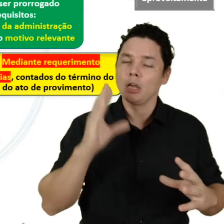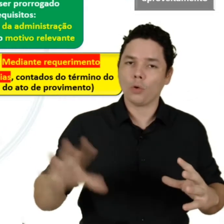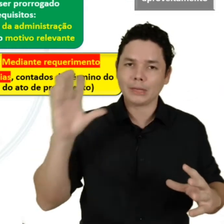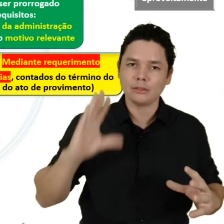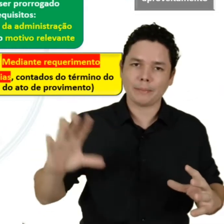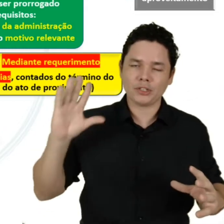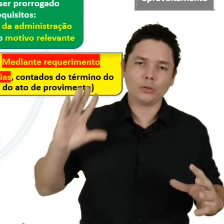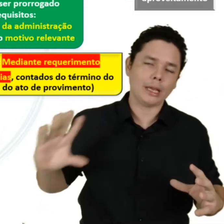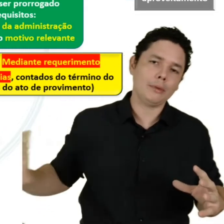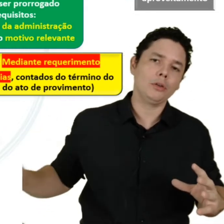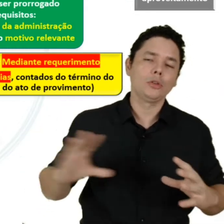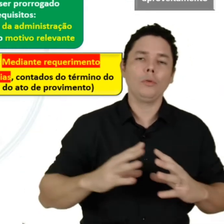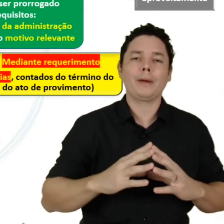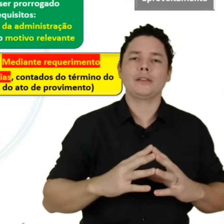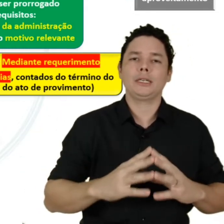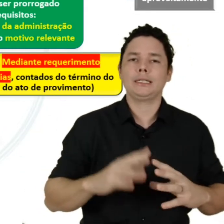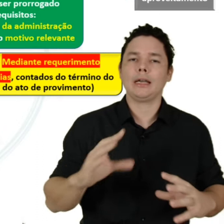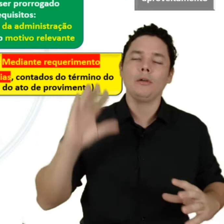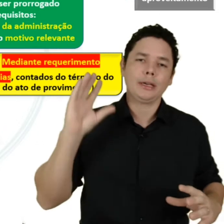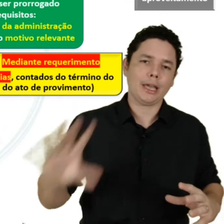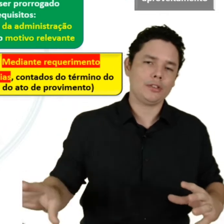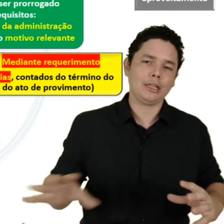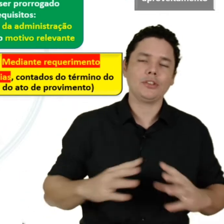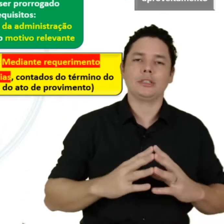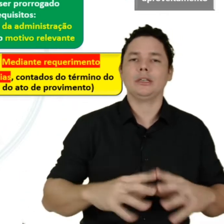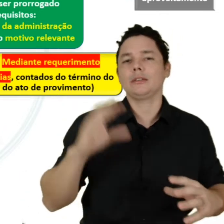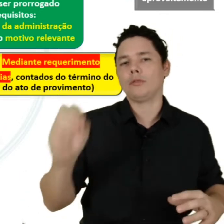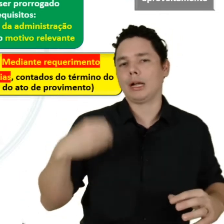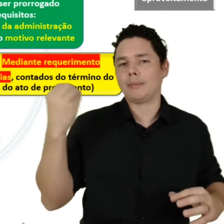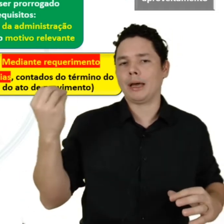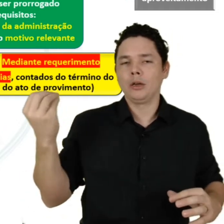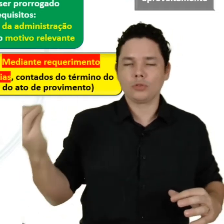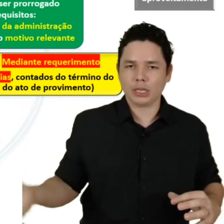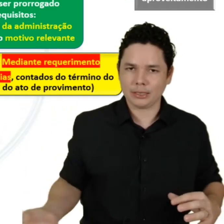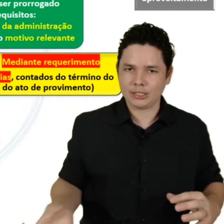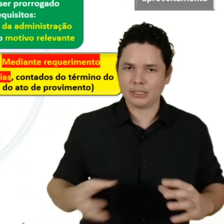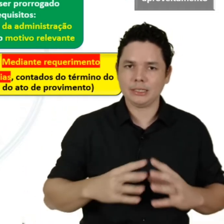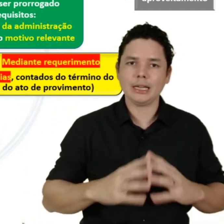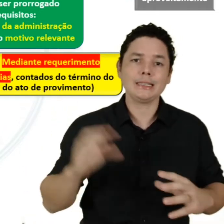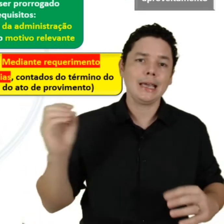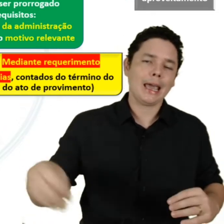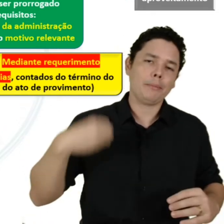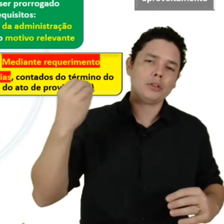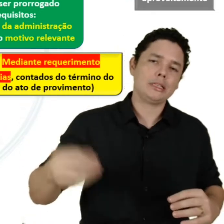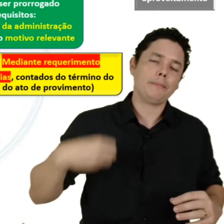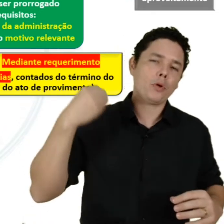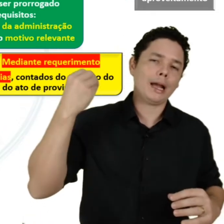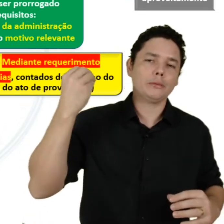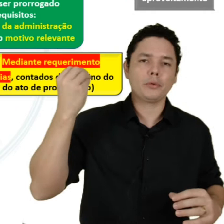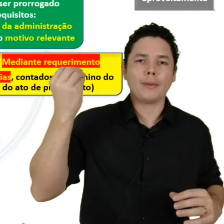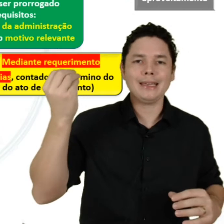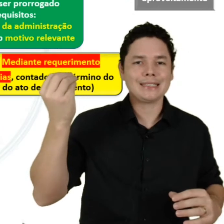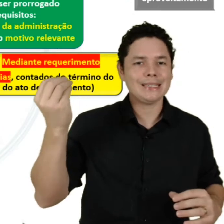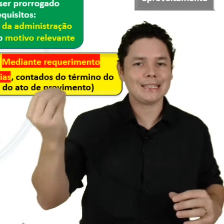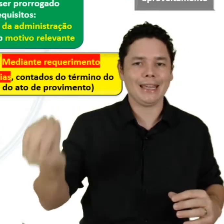dias, contados a partir do término do prazo inicial, que é de 30 dias, né? Então, quando acabar os 30 dias iniciais, ela pode ser prorrogada